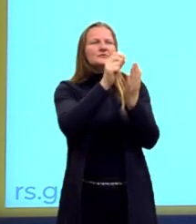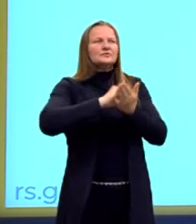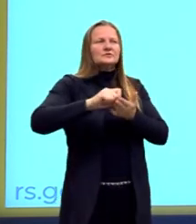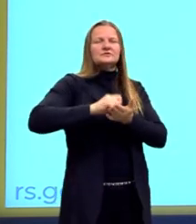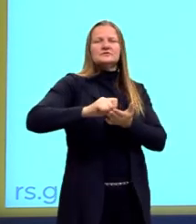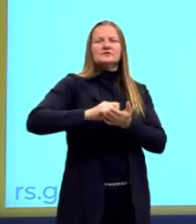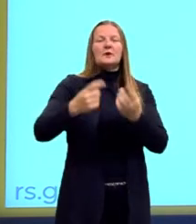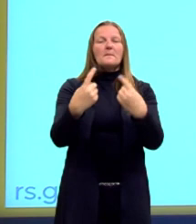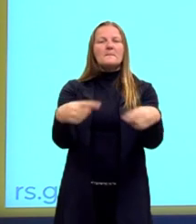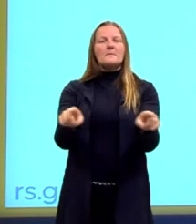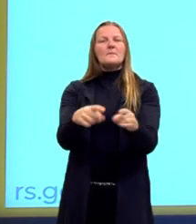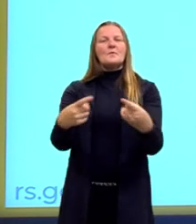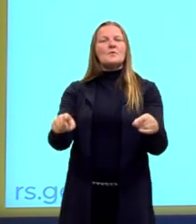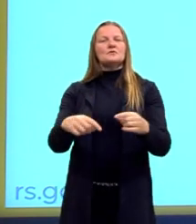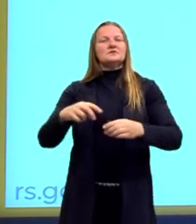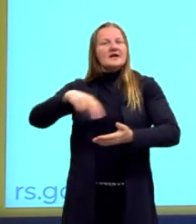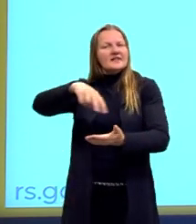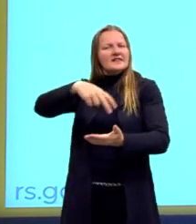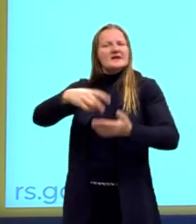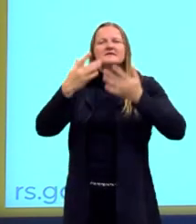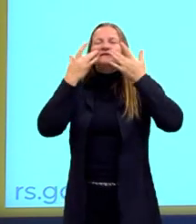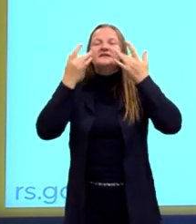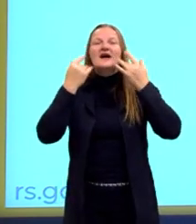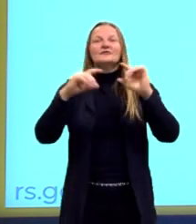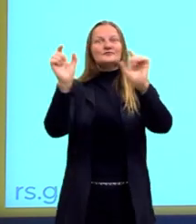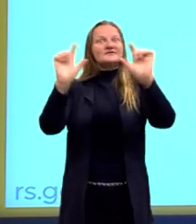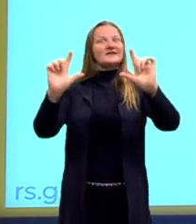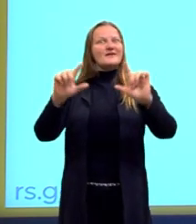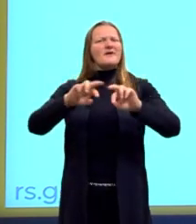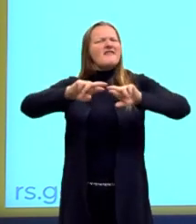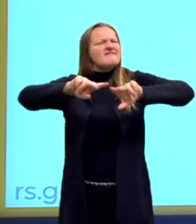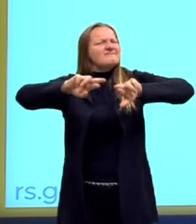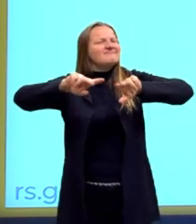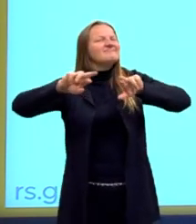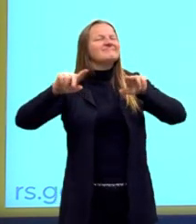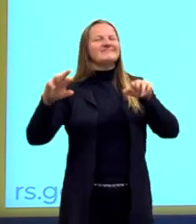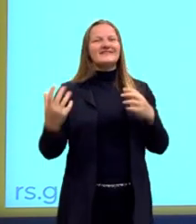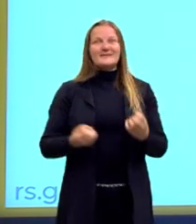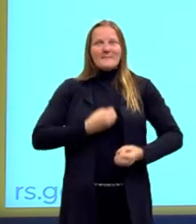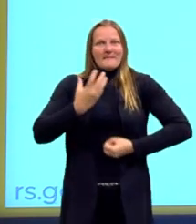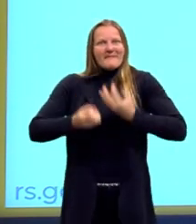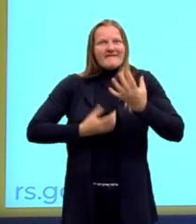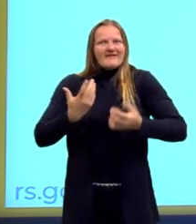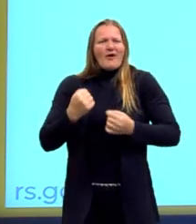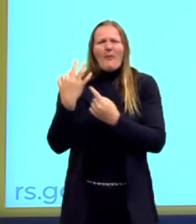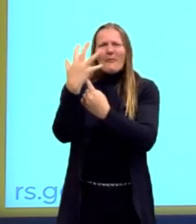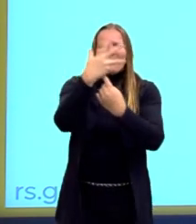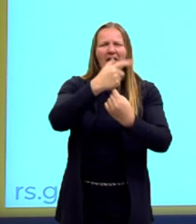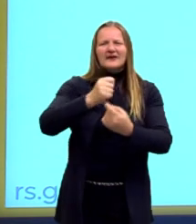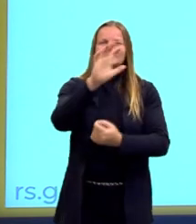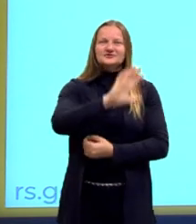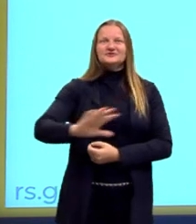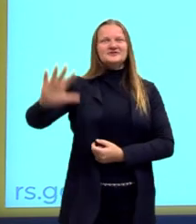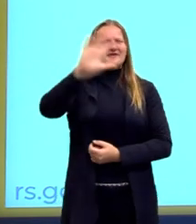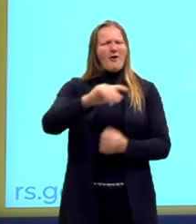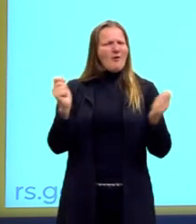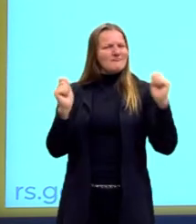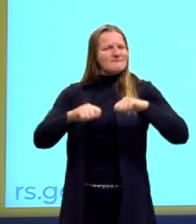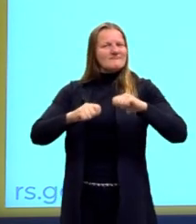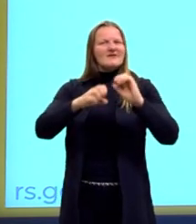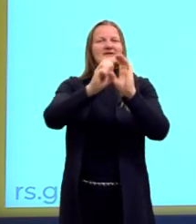música Dança teatro cinema são as várias manifestações e possíveis